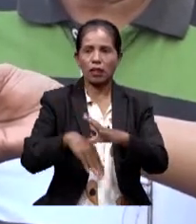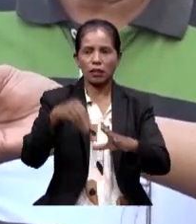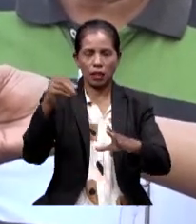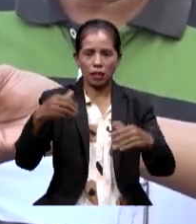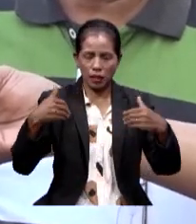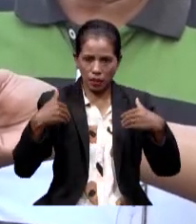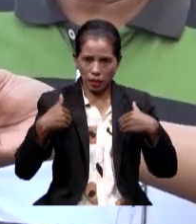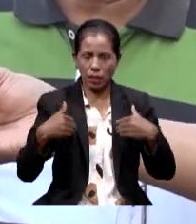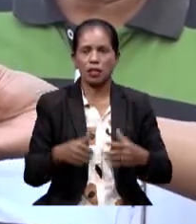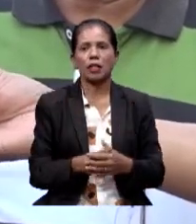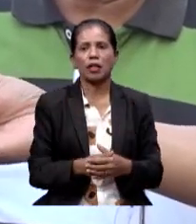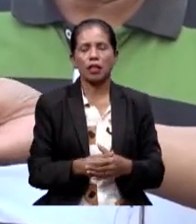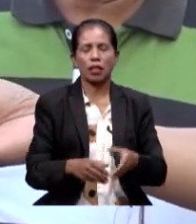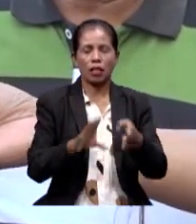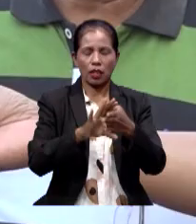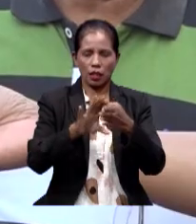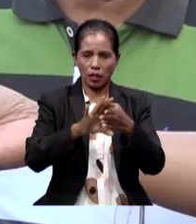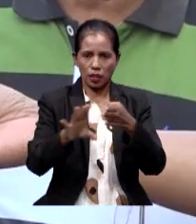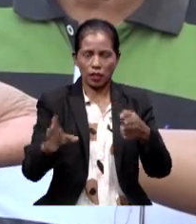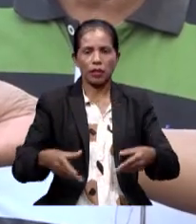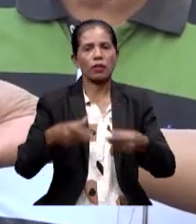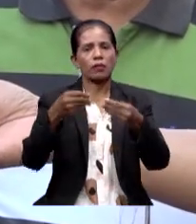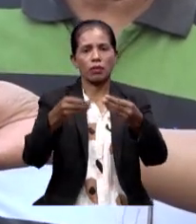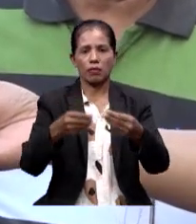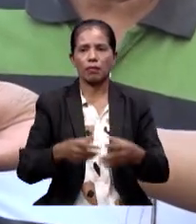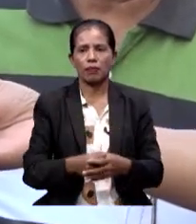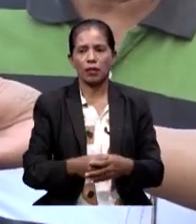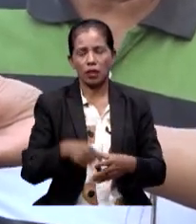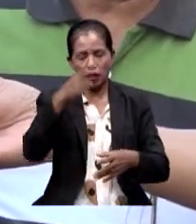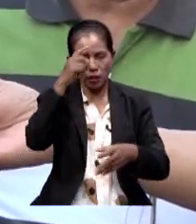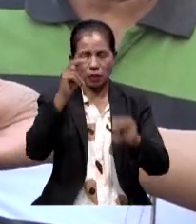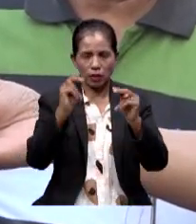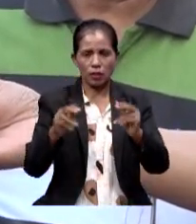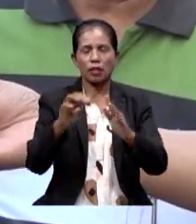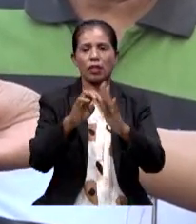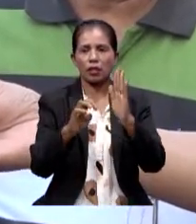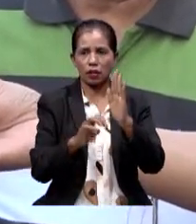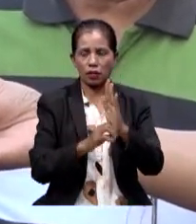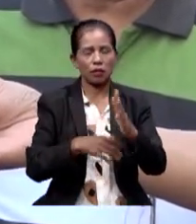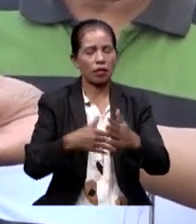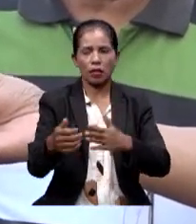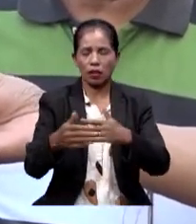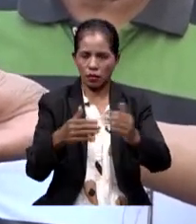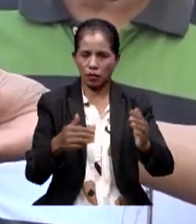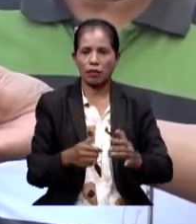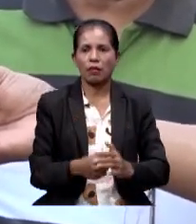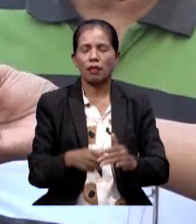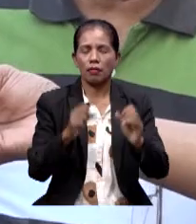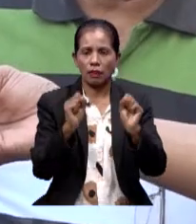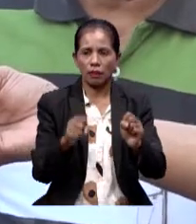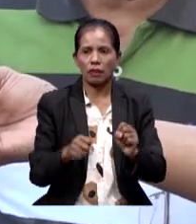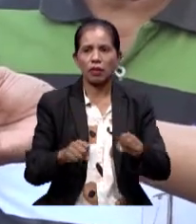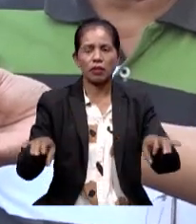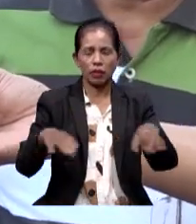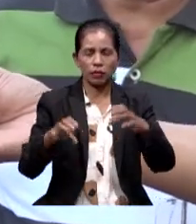e a carta autorização né? Tama necessidade de estar né da la ruma mos bele